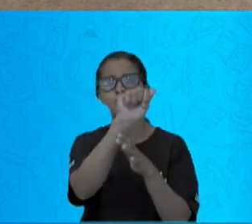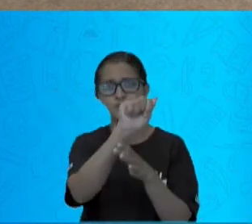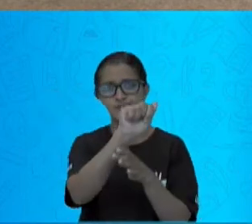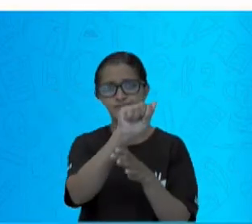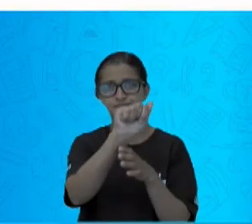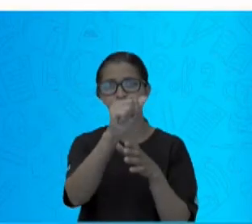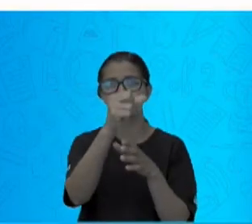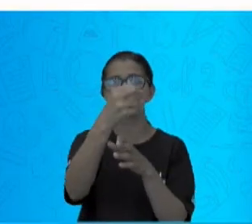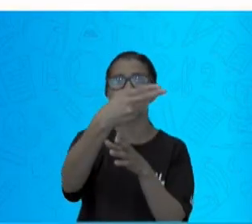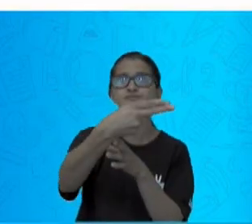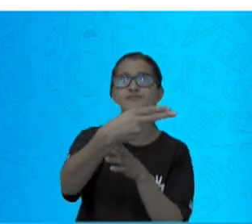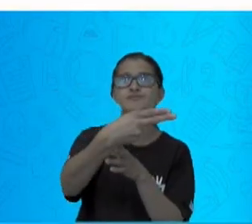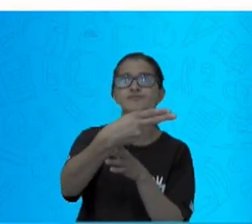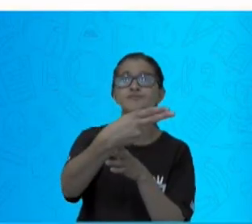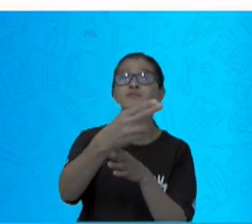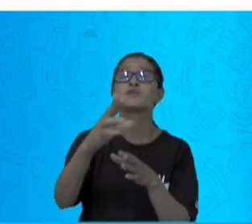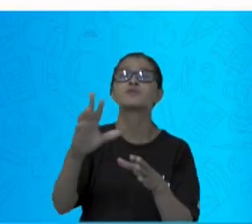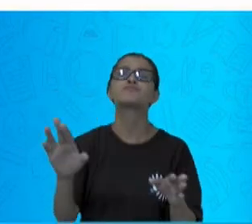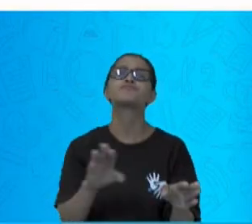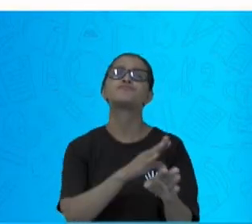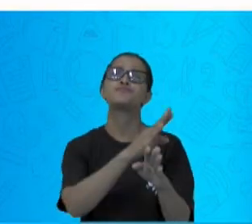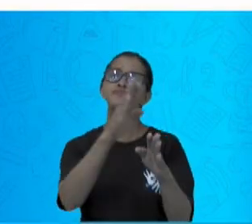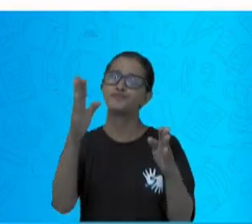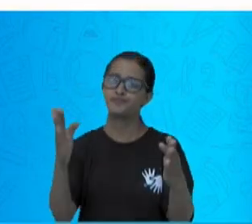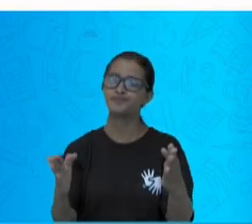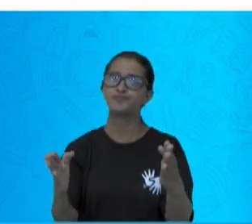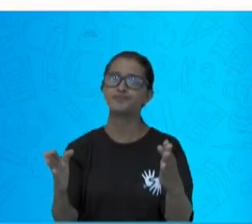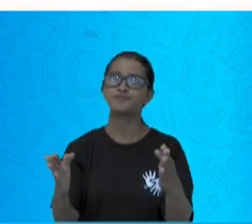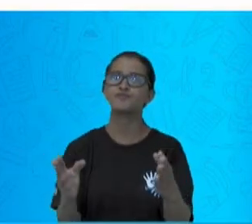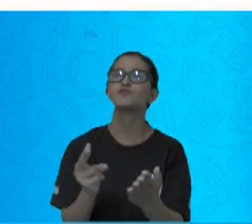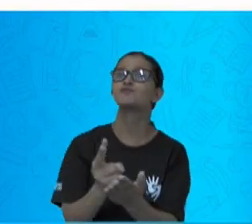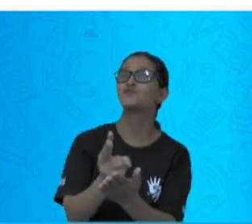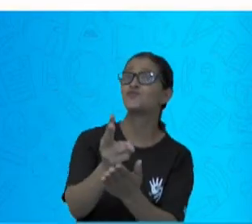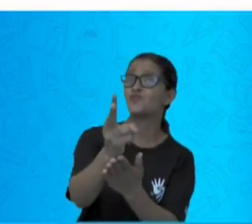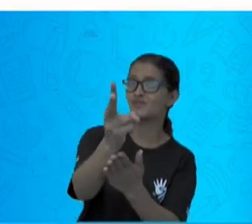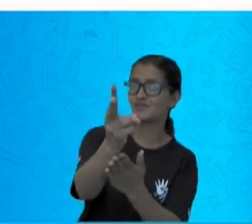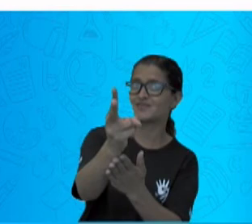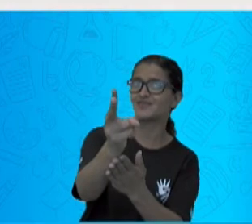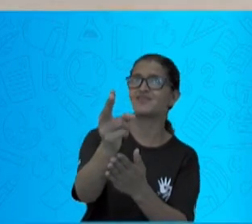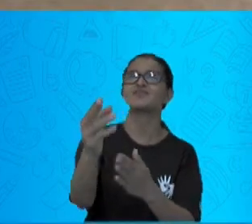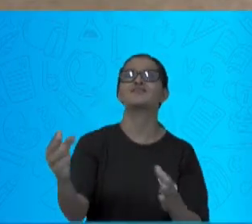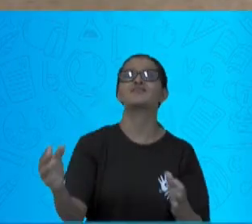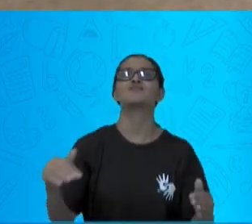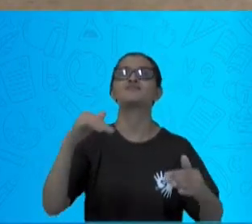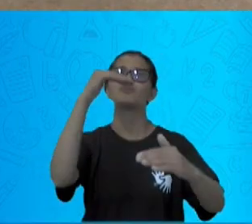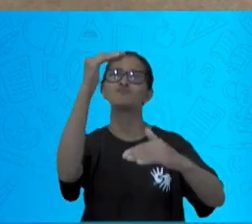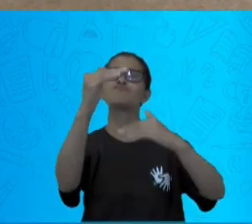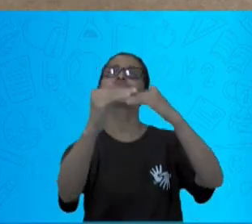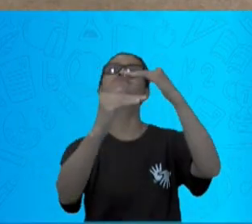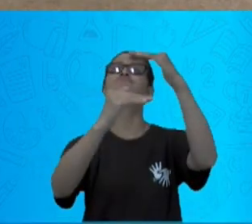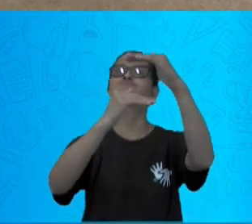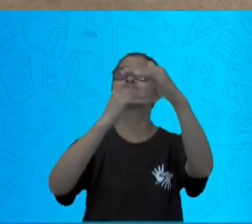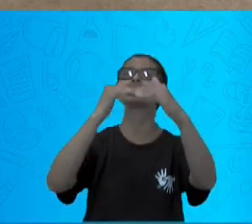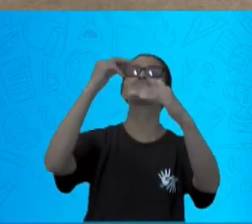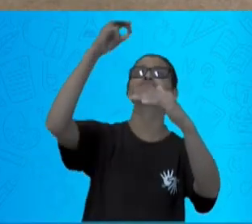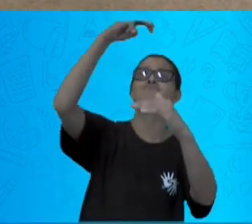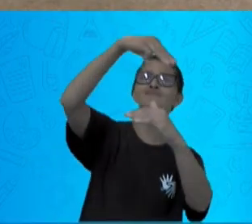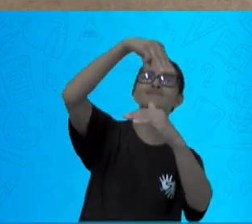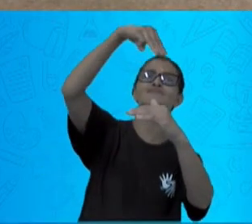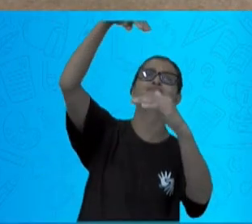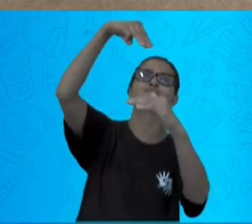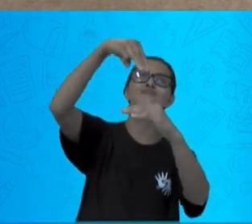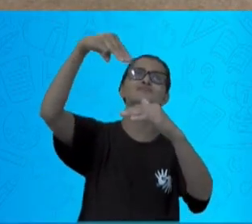fatorei, agora eu vou para a segunda parte. O restante do processo, agora é só desenvolver. Pega o MMC, divide